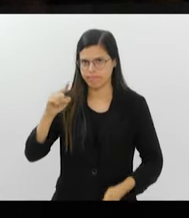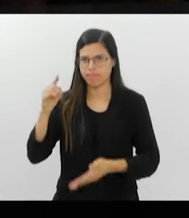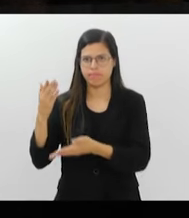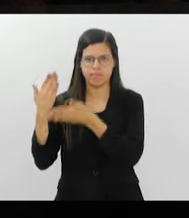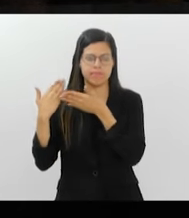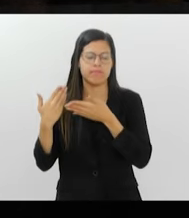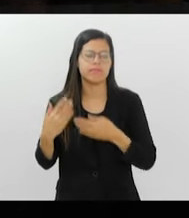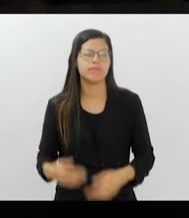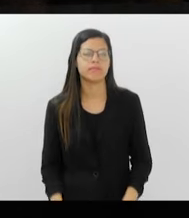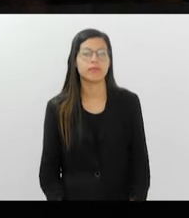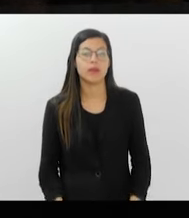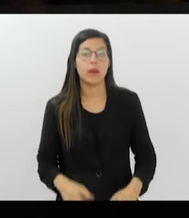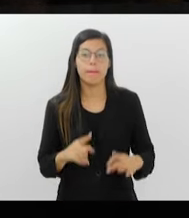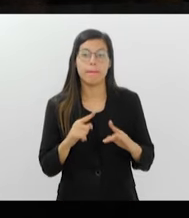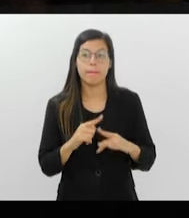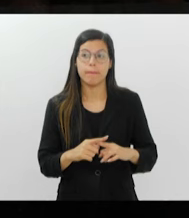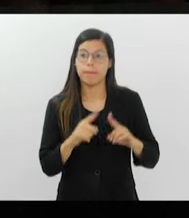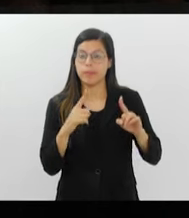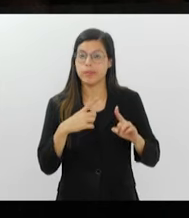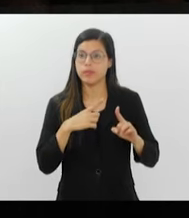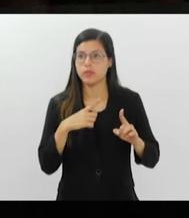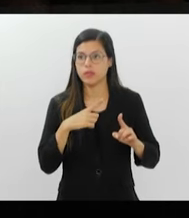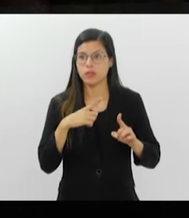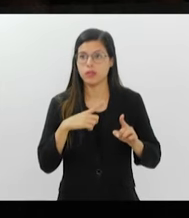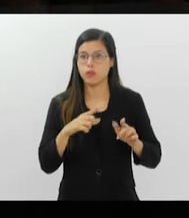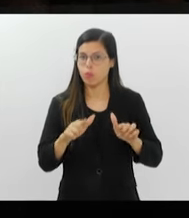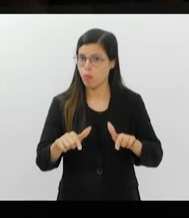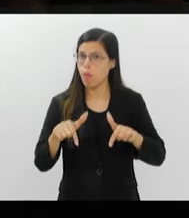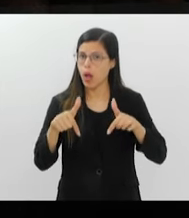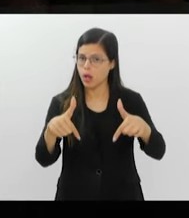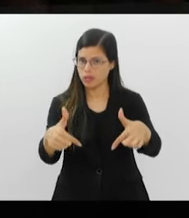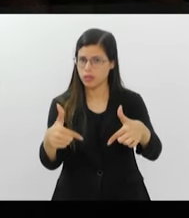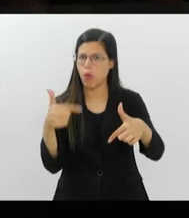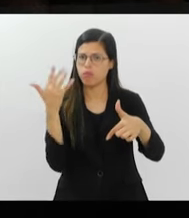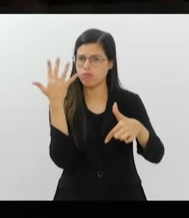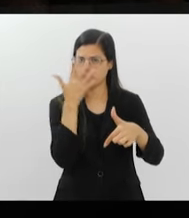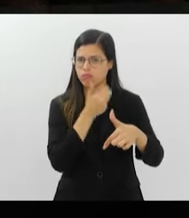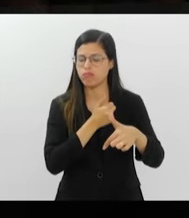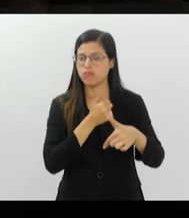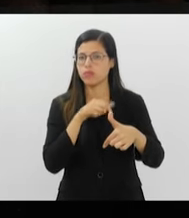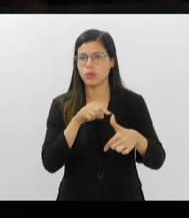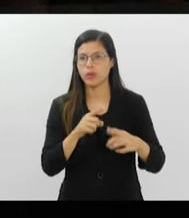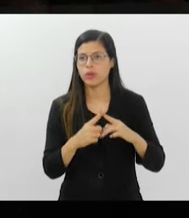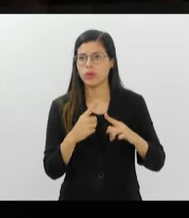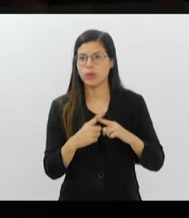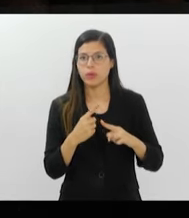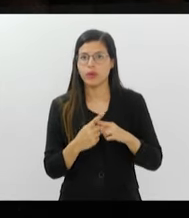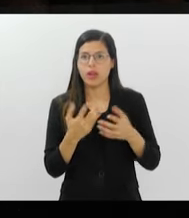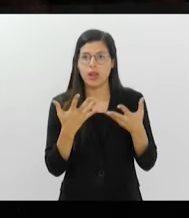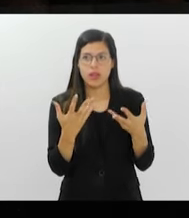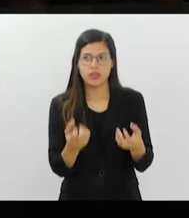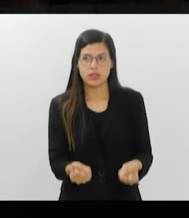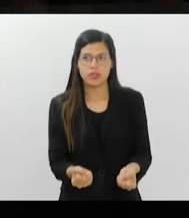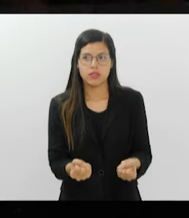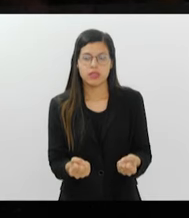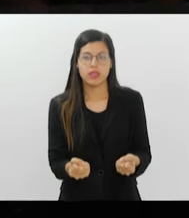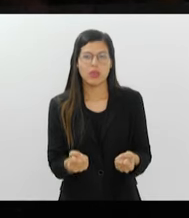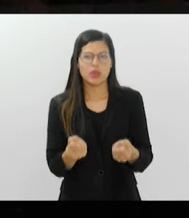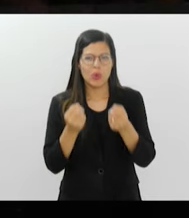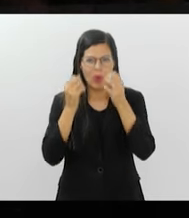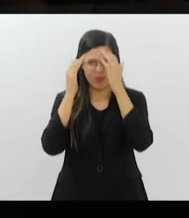Mas ele teve um ato muito nobre, porque ele aceitou doar seu cérebro